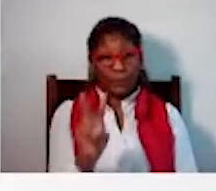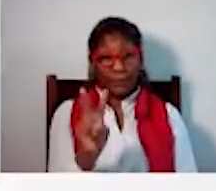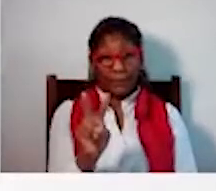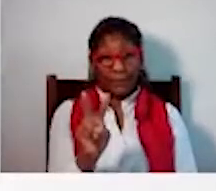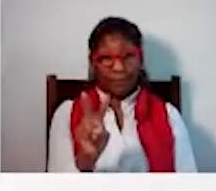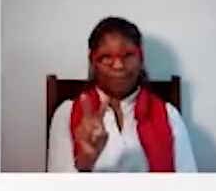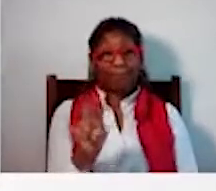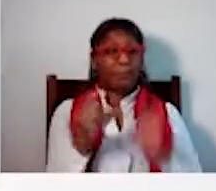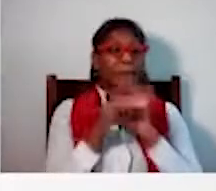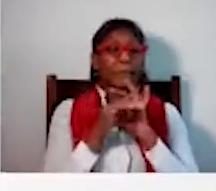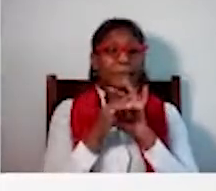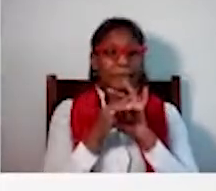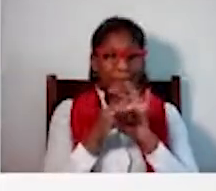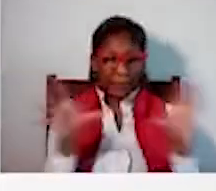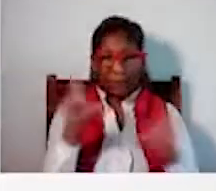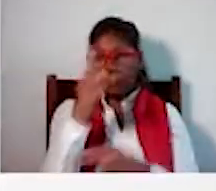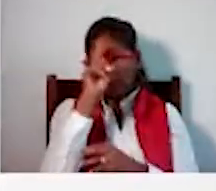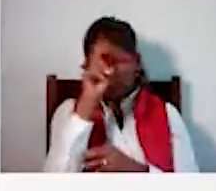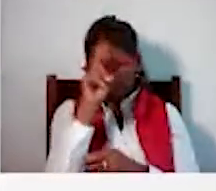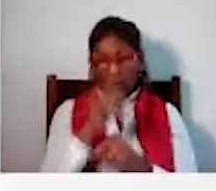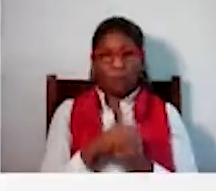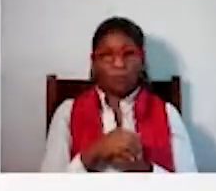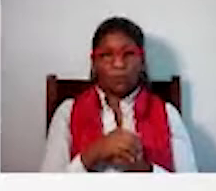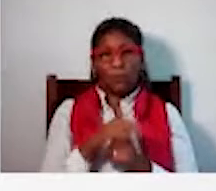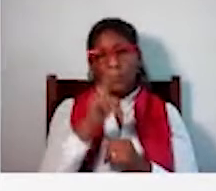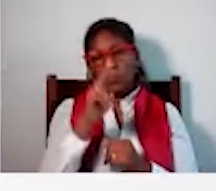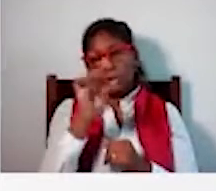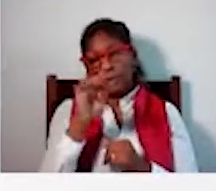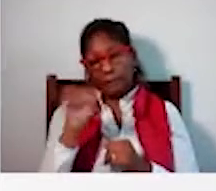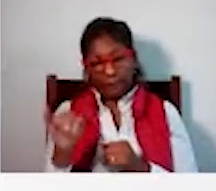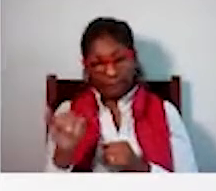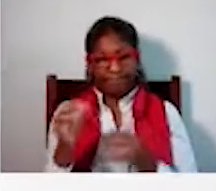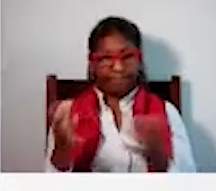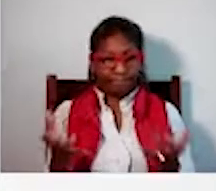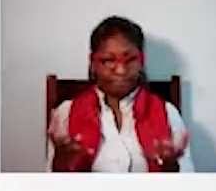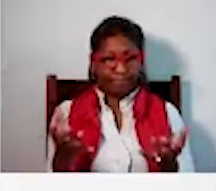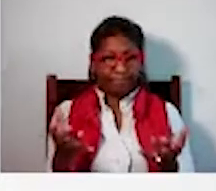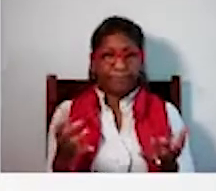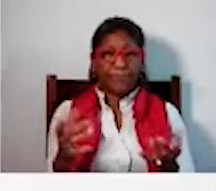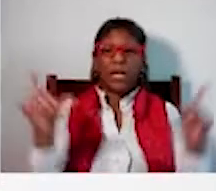leito livre para cada leito ocupado por Covid, e caiu para